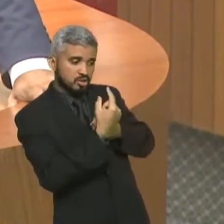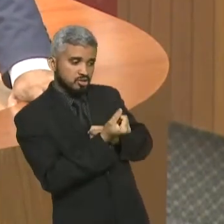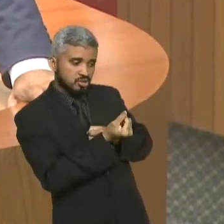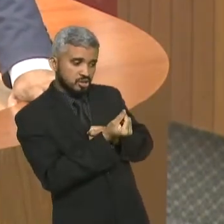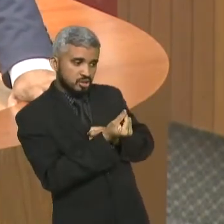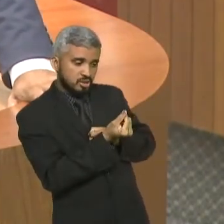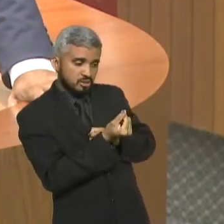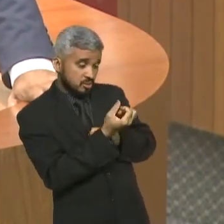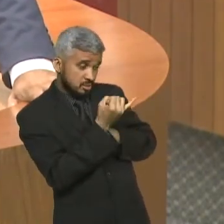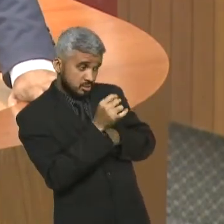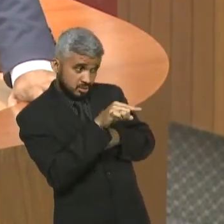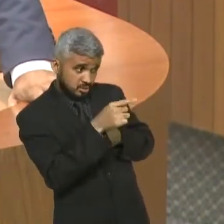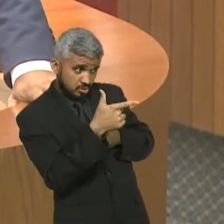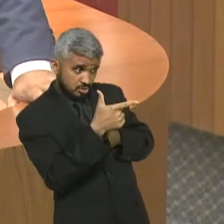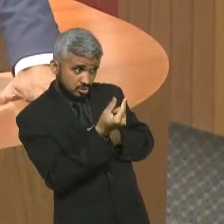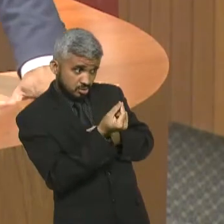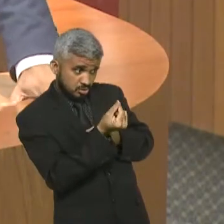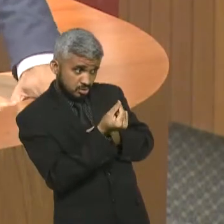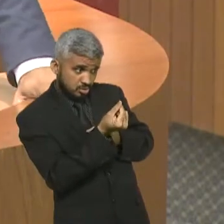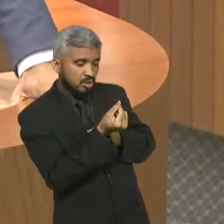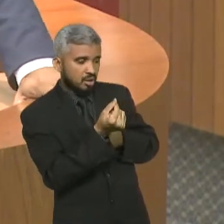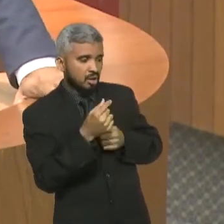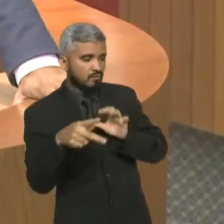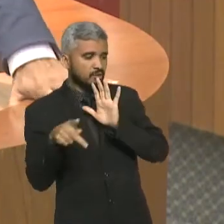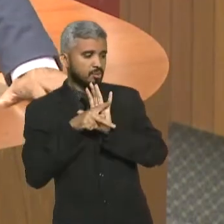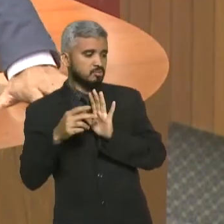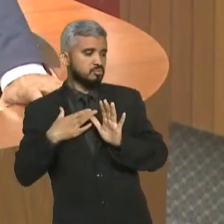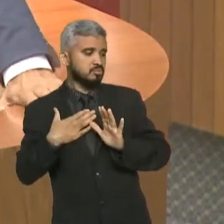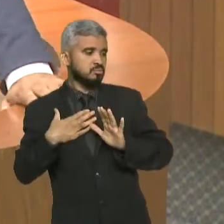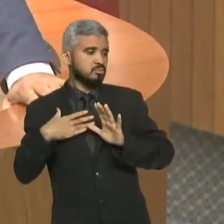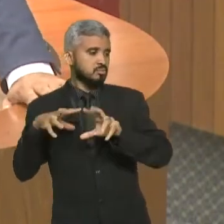dinheiro, o Estado toma.